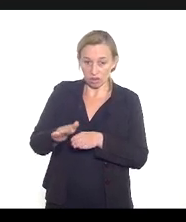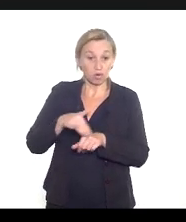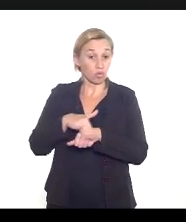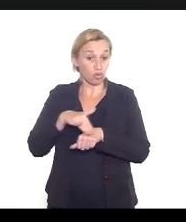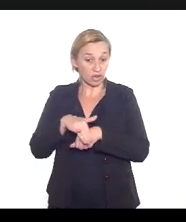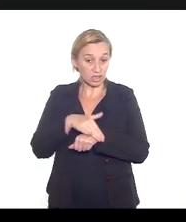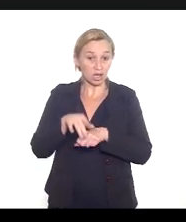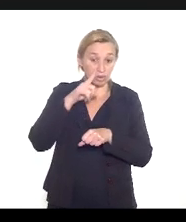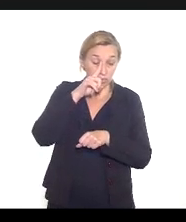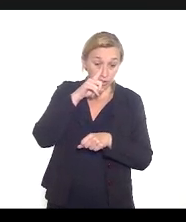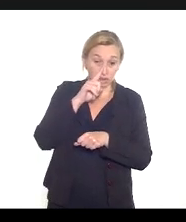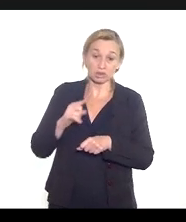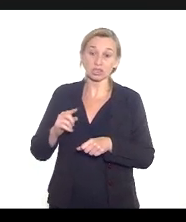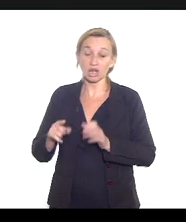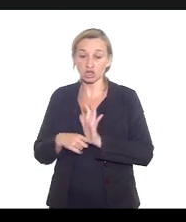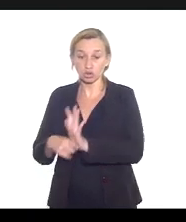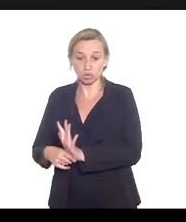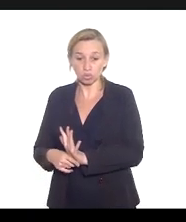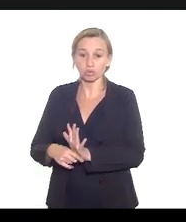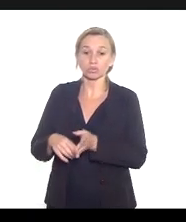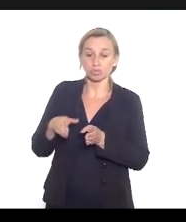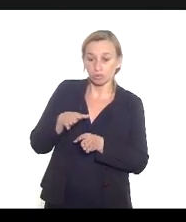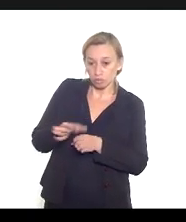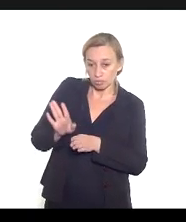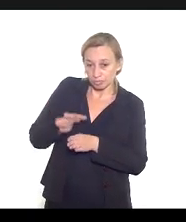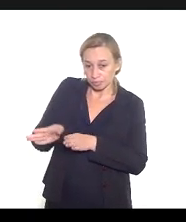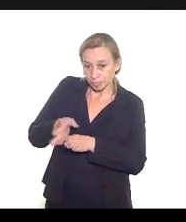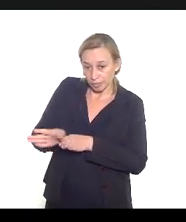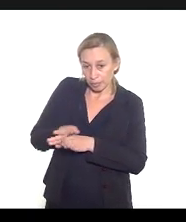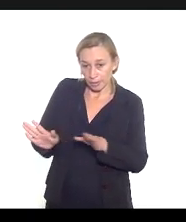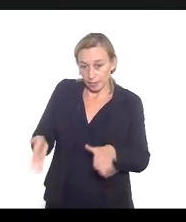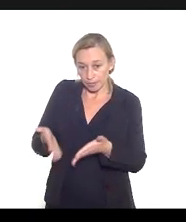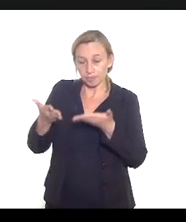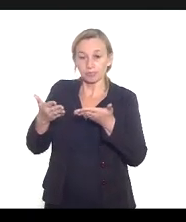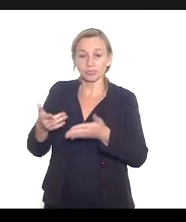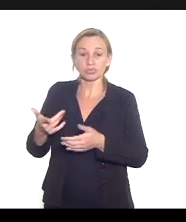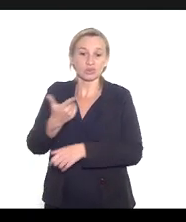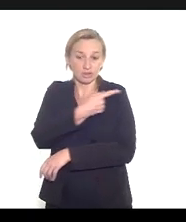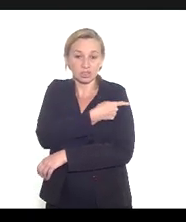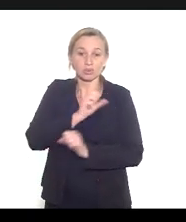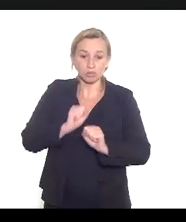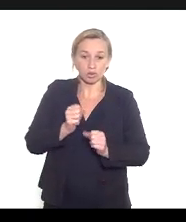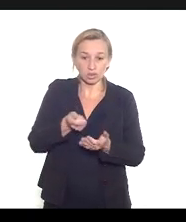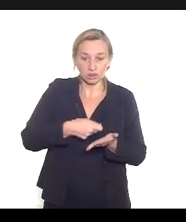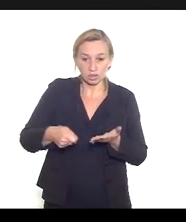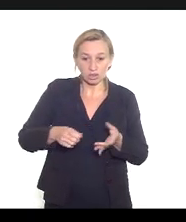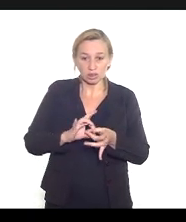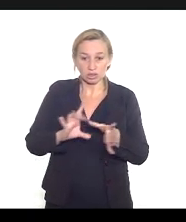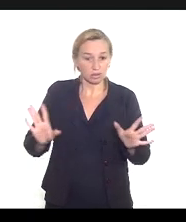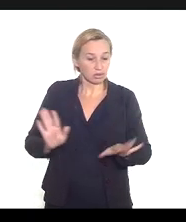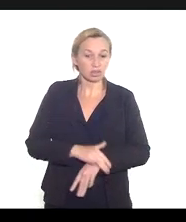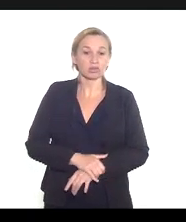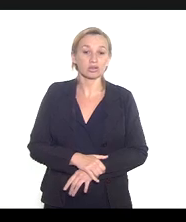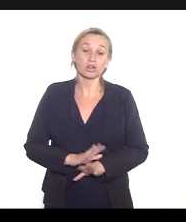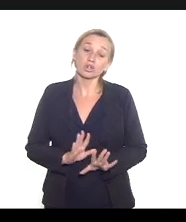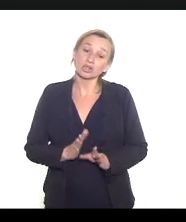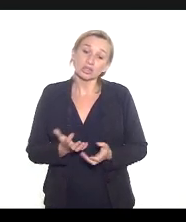conversar sobre riscos e benefícios então orientá-la e estimular a conta vacinação ela já pode deixar eu levar o termo assinado